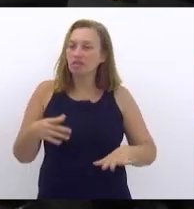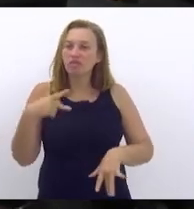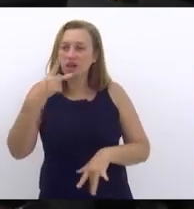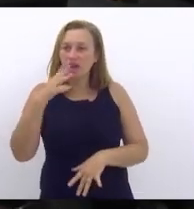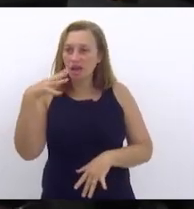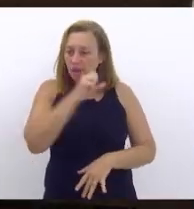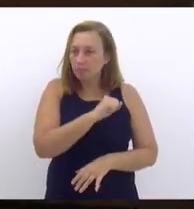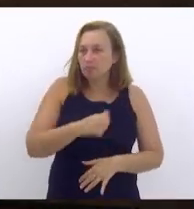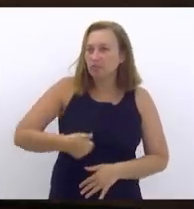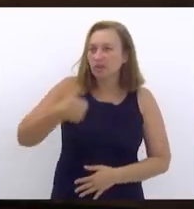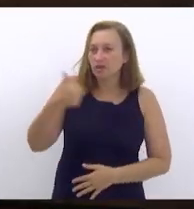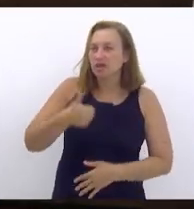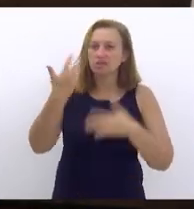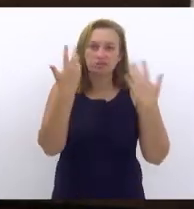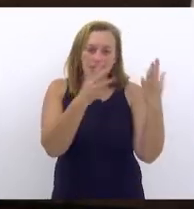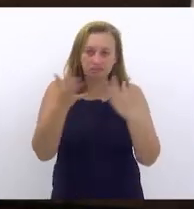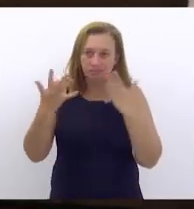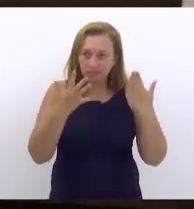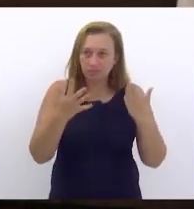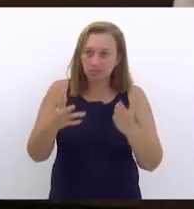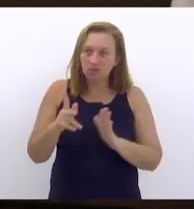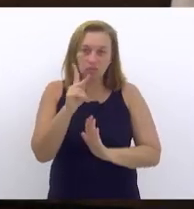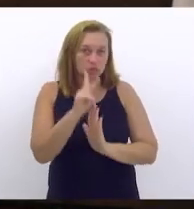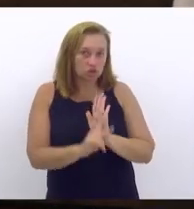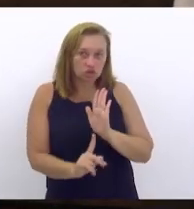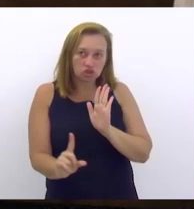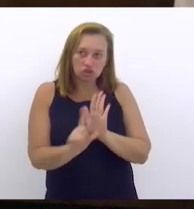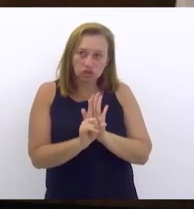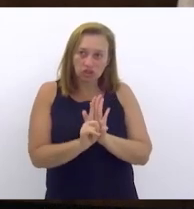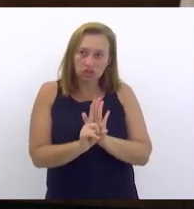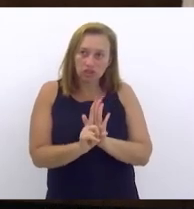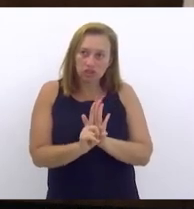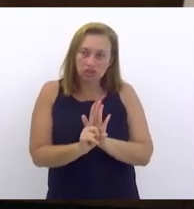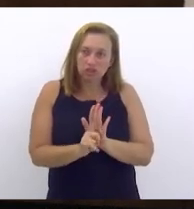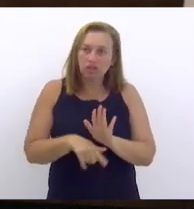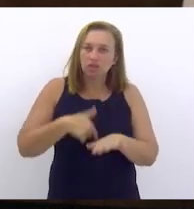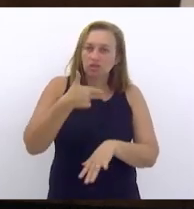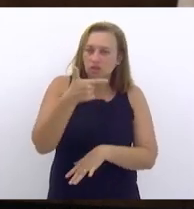rapidamente. Primeiro, parabenizar, né, o projeto de lei